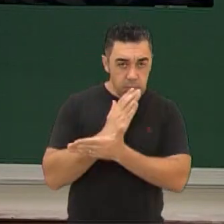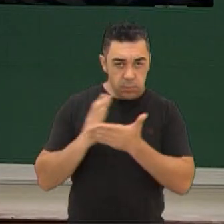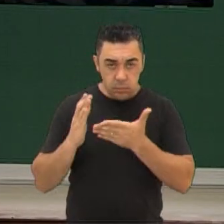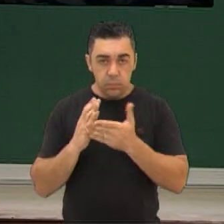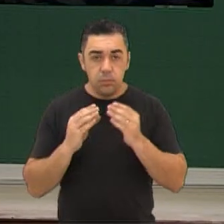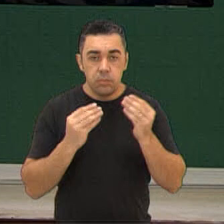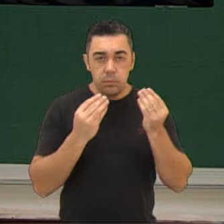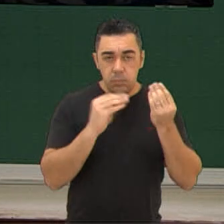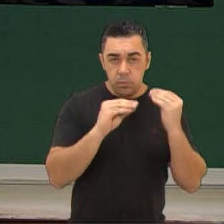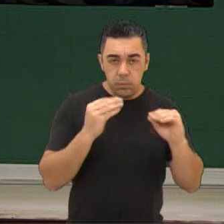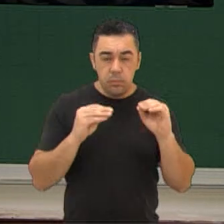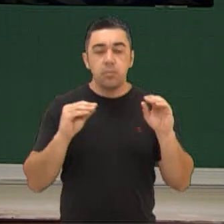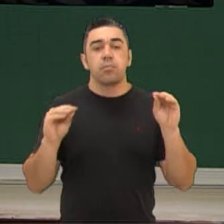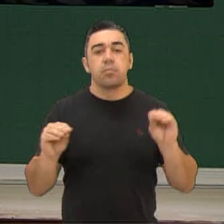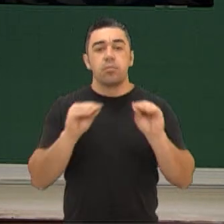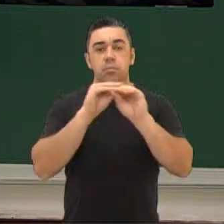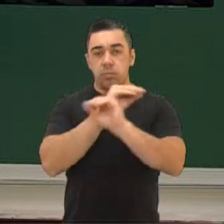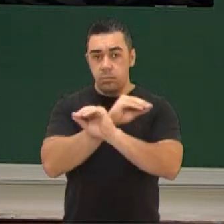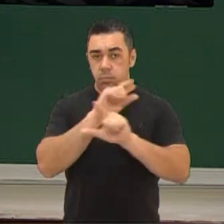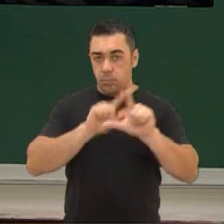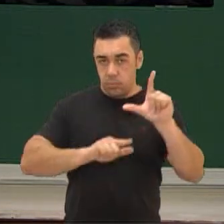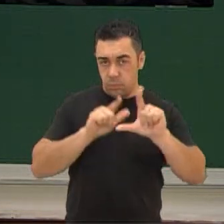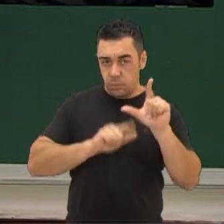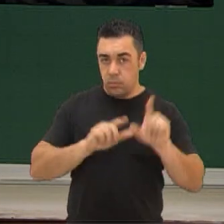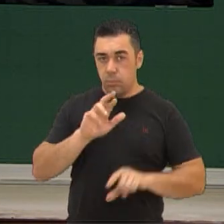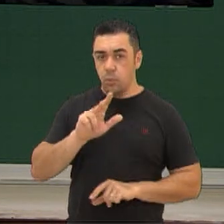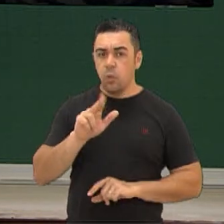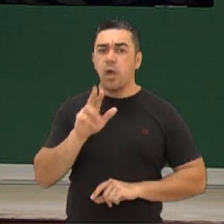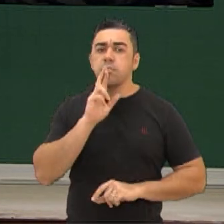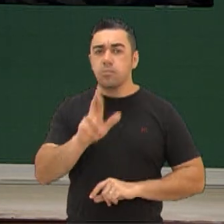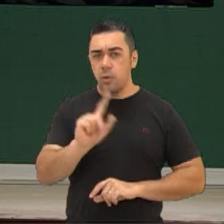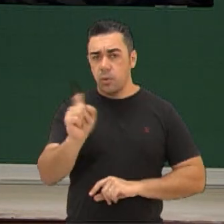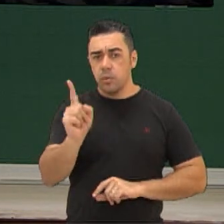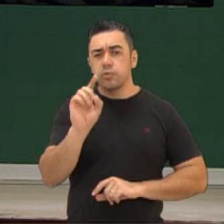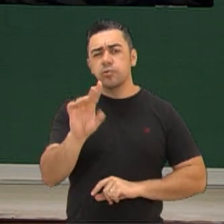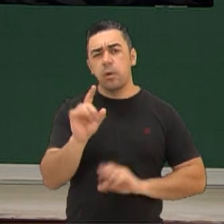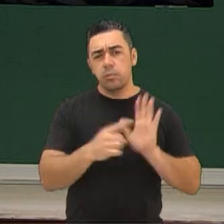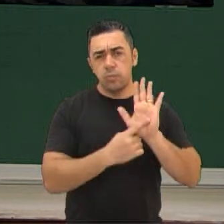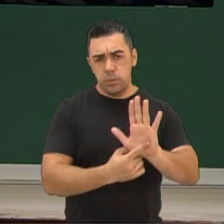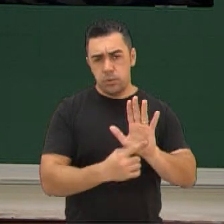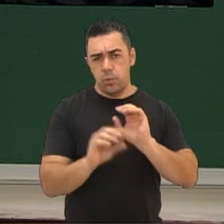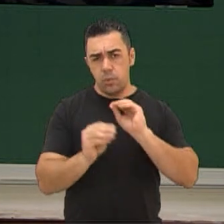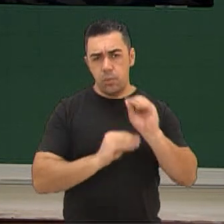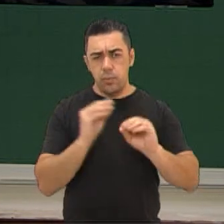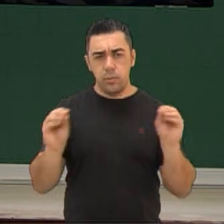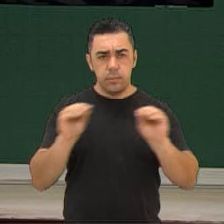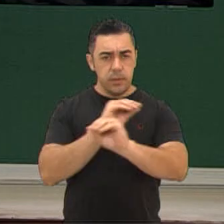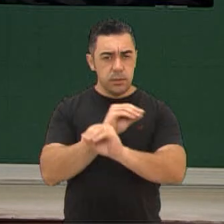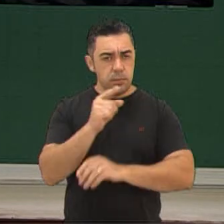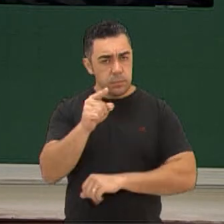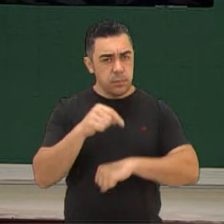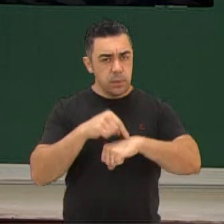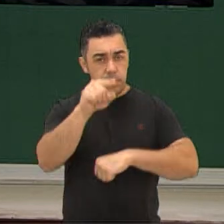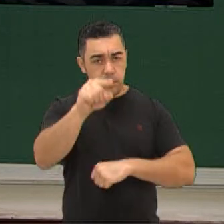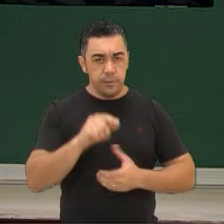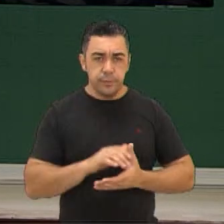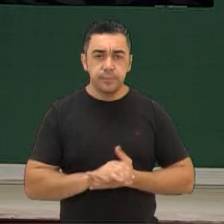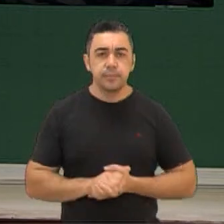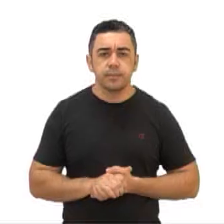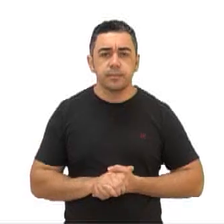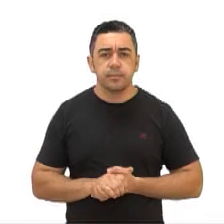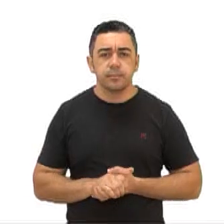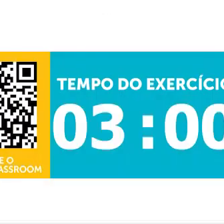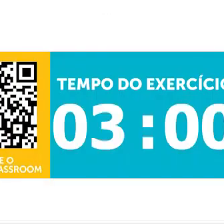e montar uma expressão algébrica, não vão resolver ela, só montar a expressão algébrica. Tempo para vocês